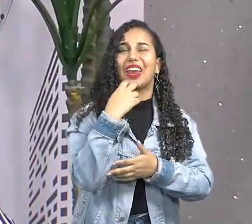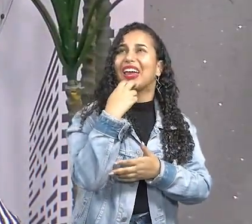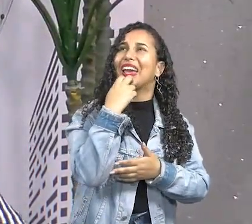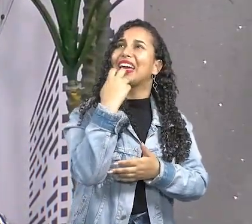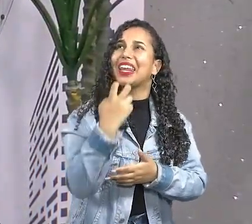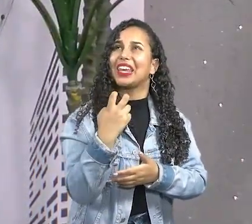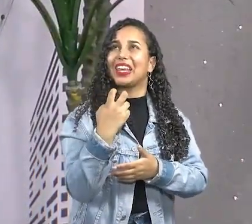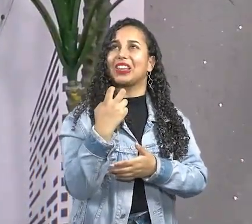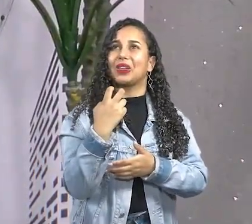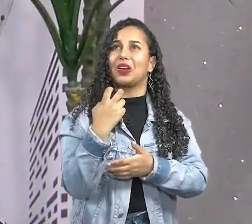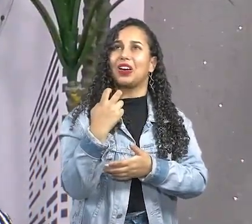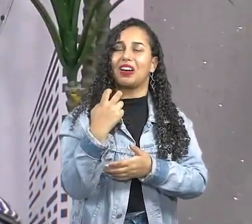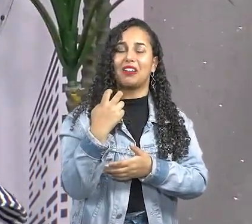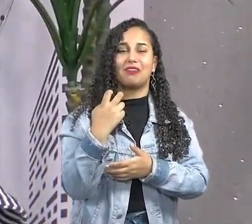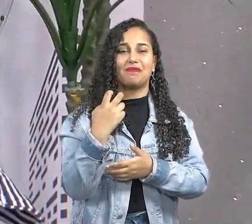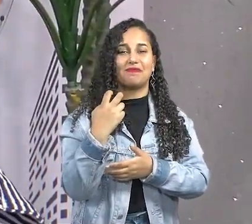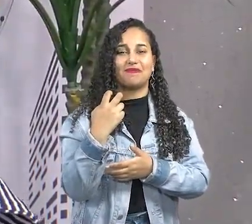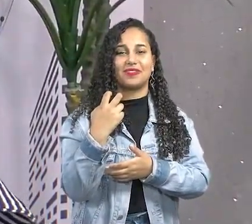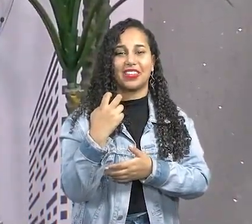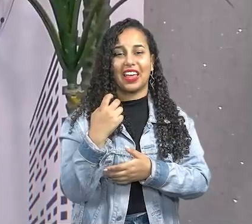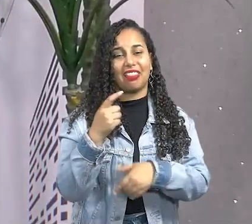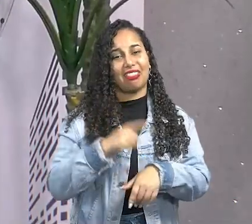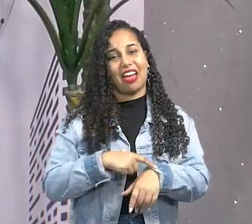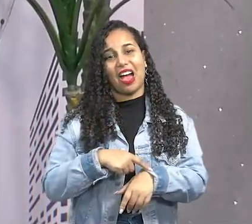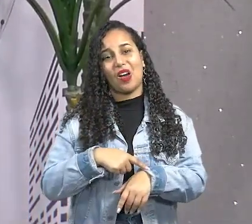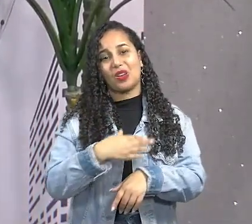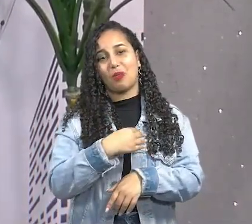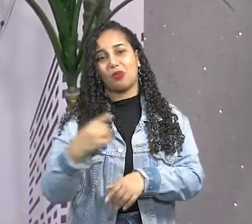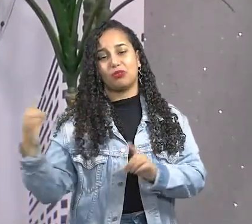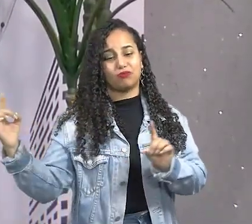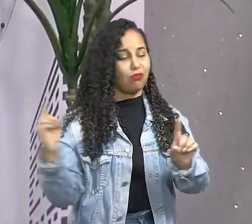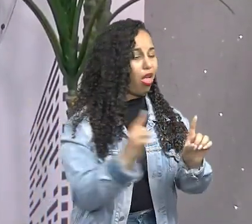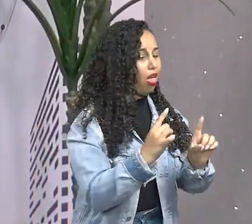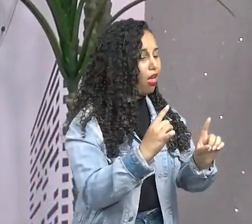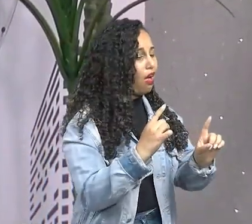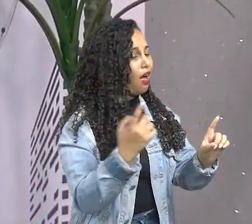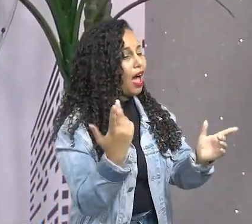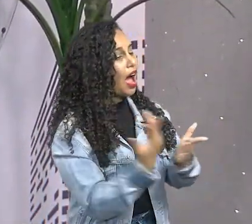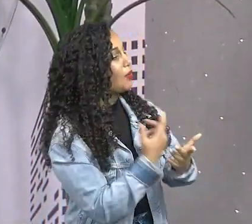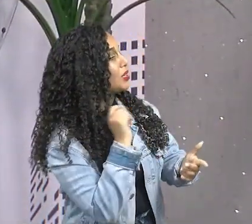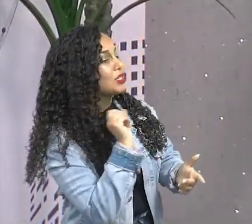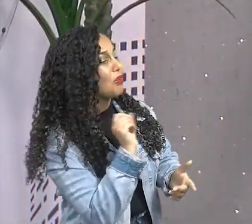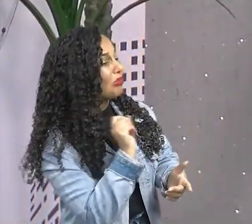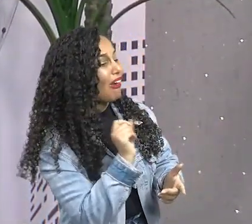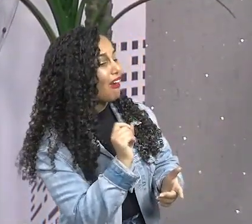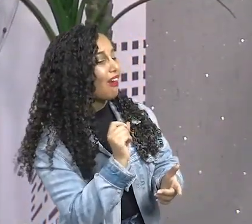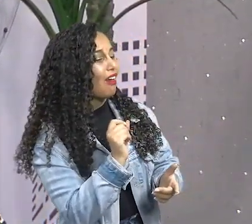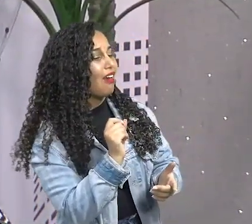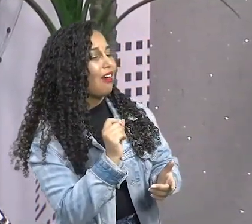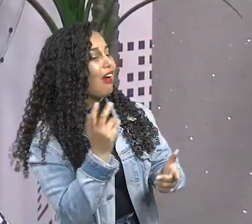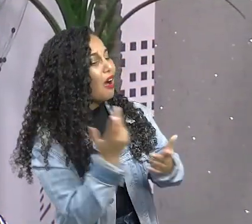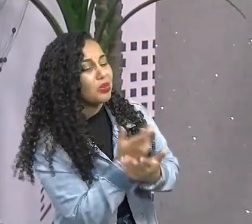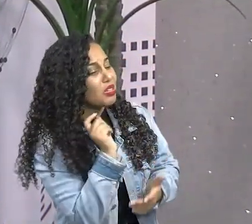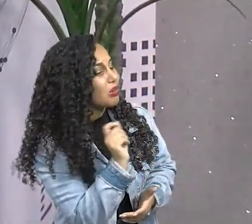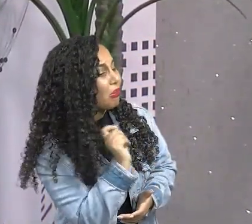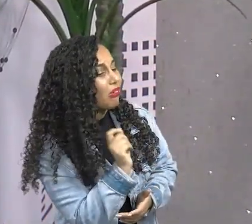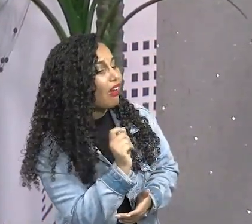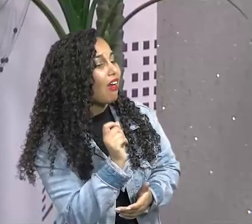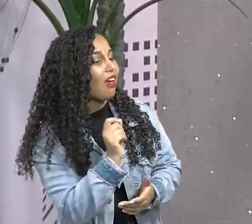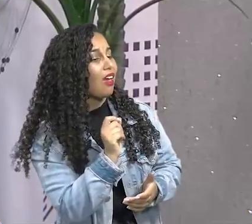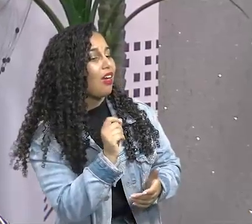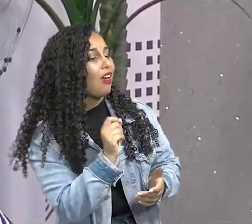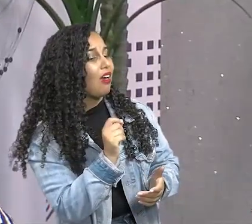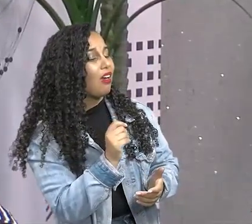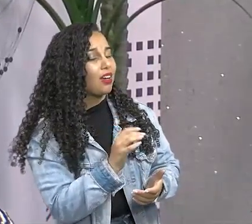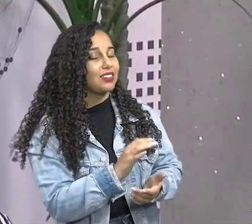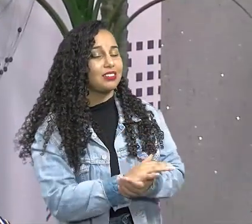eu elevo a minha voz, e aí meus filhos dizem: o que está acontecendo? A pastora Glenda: o que foi, Jorge?